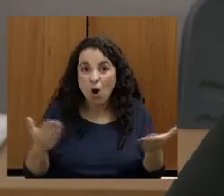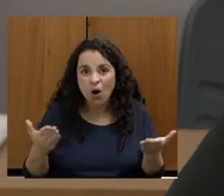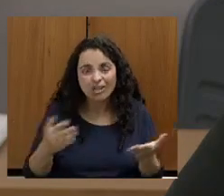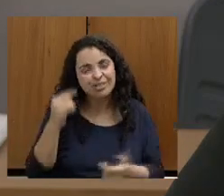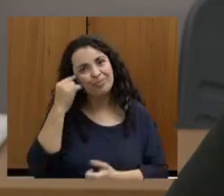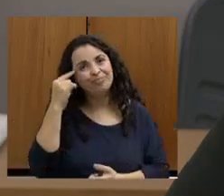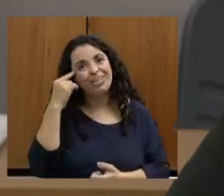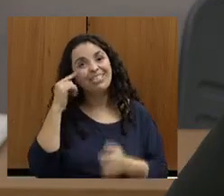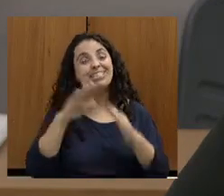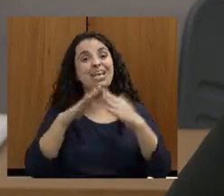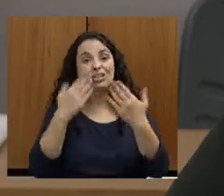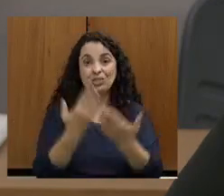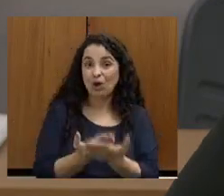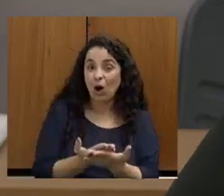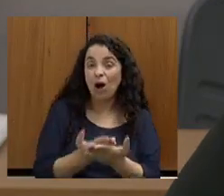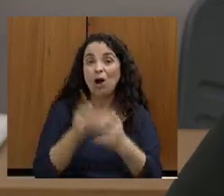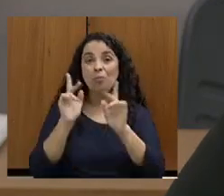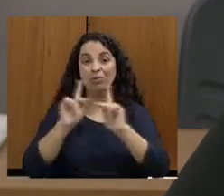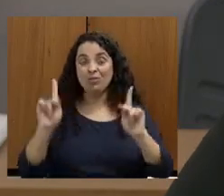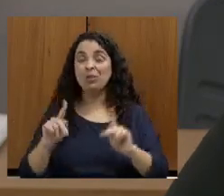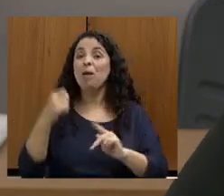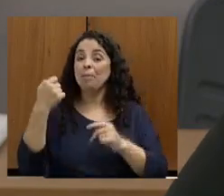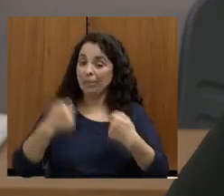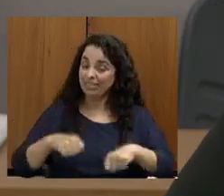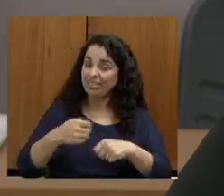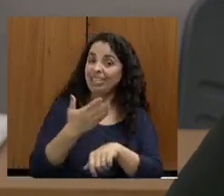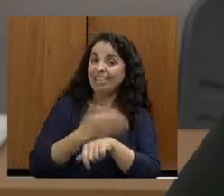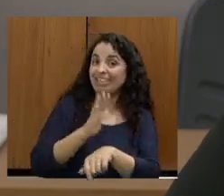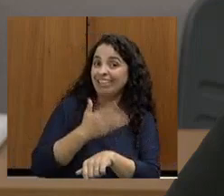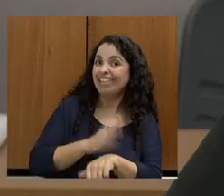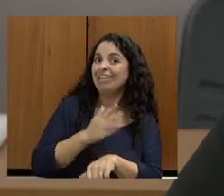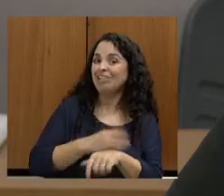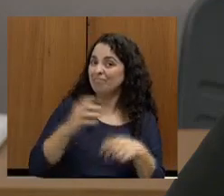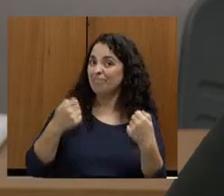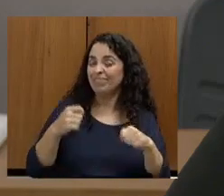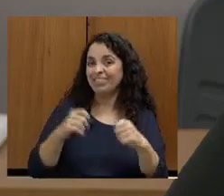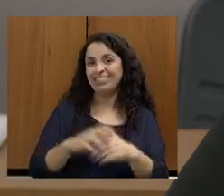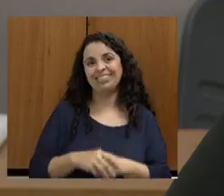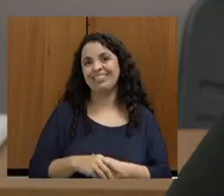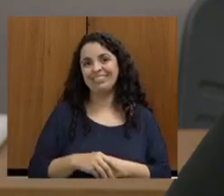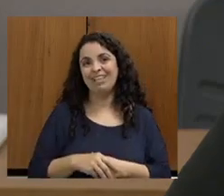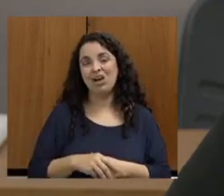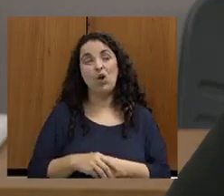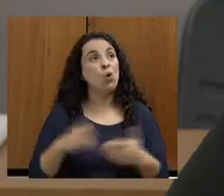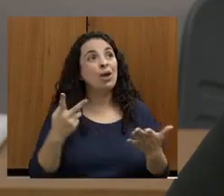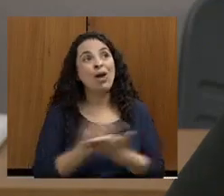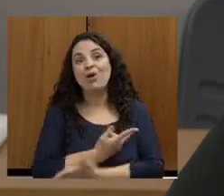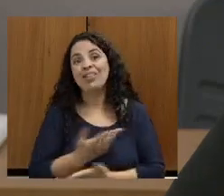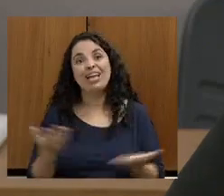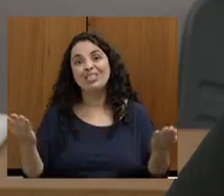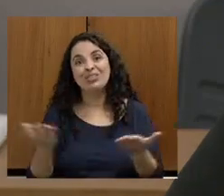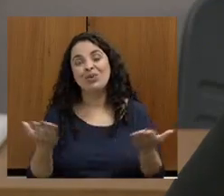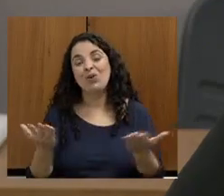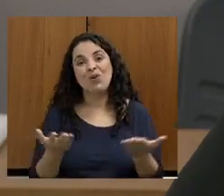escolas, os professores, têm que ser trabalhados, têm que ser capacitados. A realidade deles não é o que...